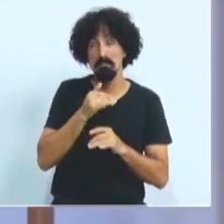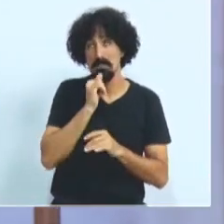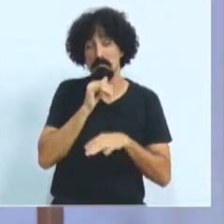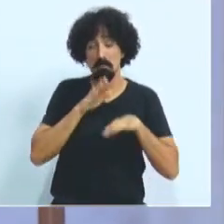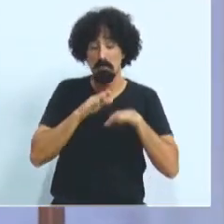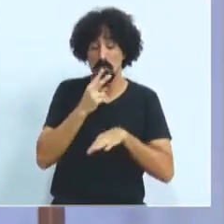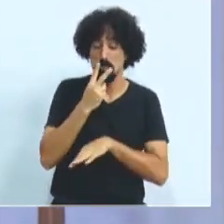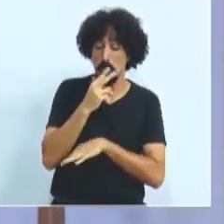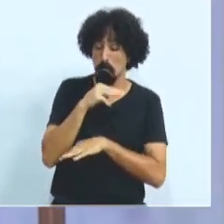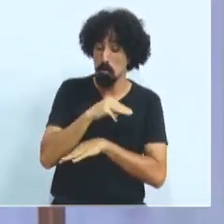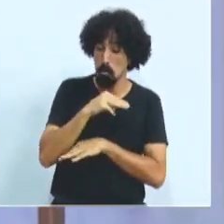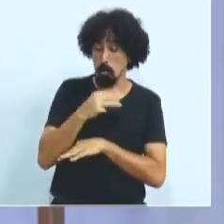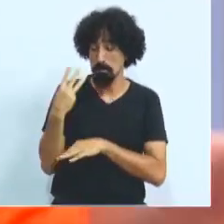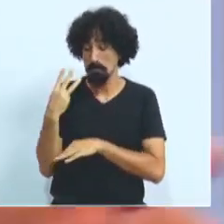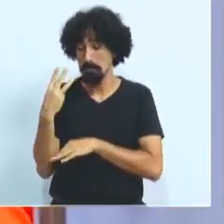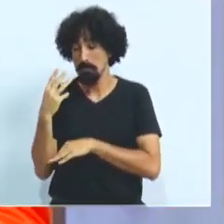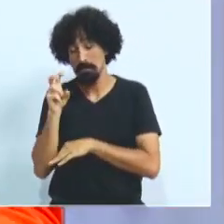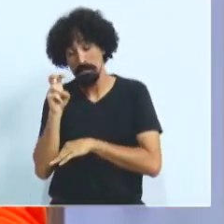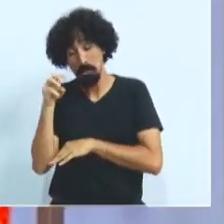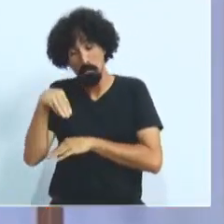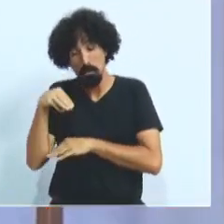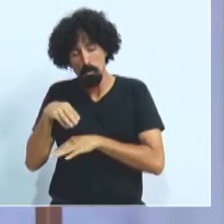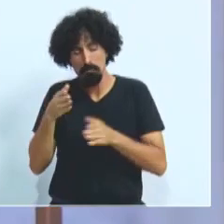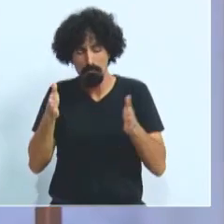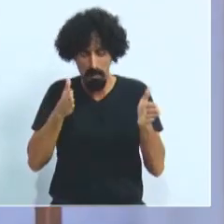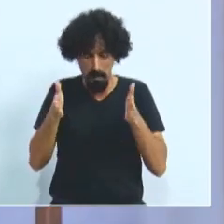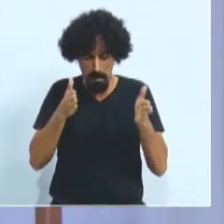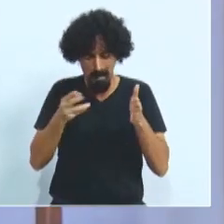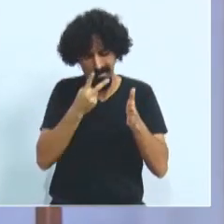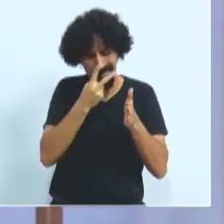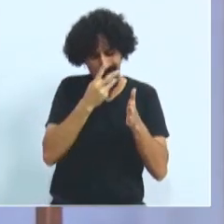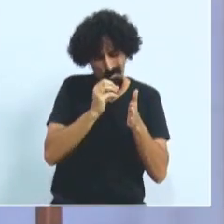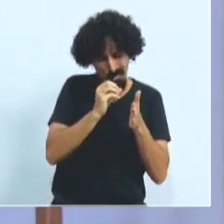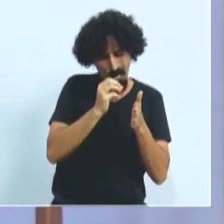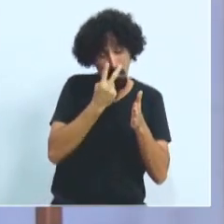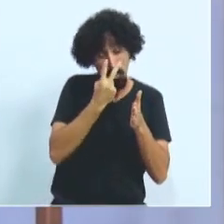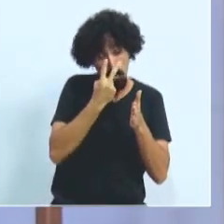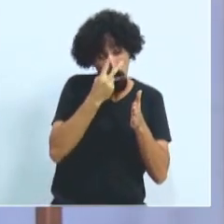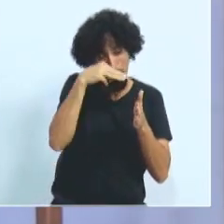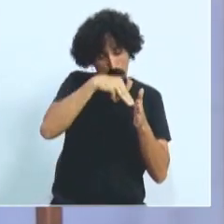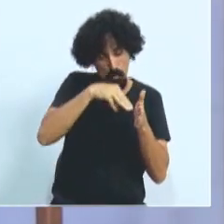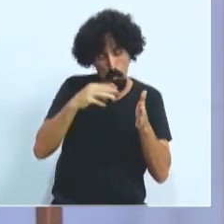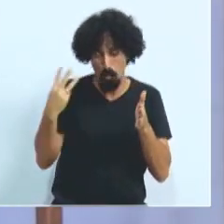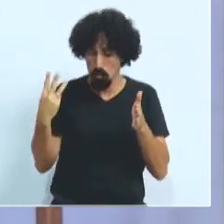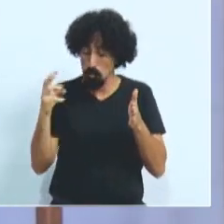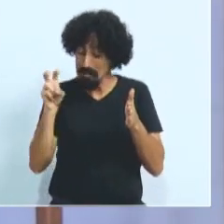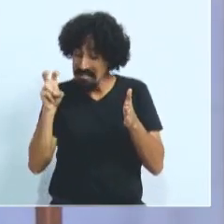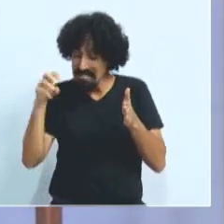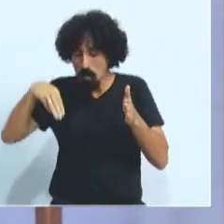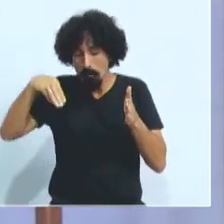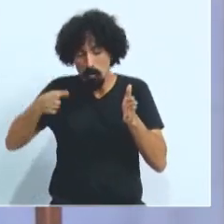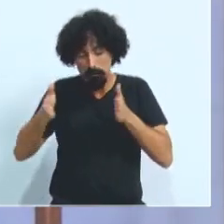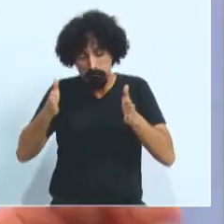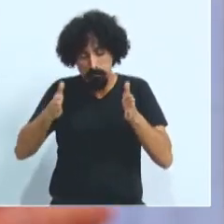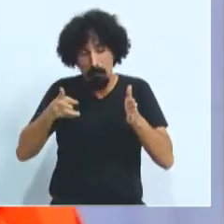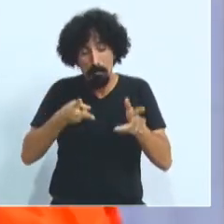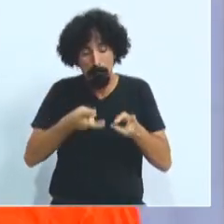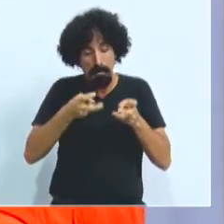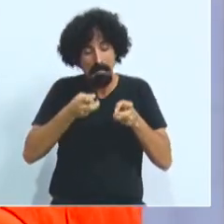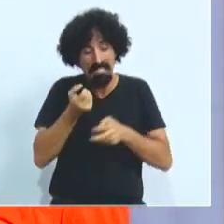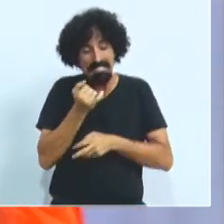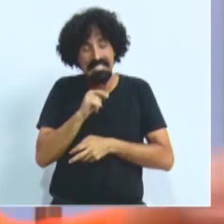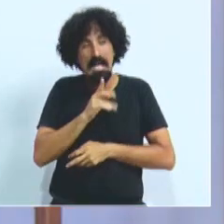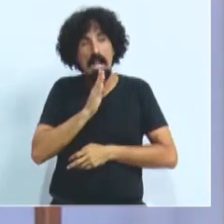5 minutos. Mas em média é essa. Entre 2 e 5 minutos você verifica se voltou os sinais vitais da pessoa. Se voltou, você